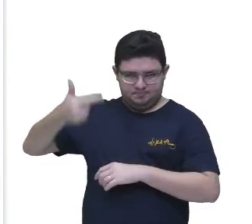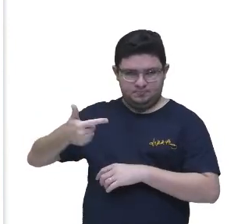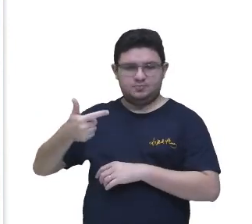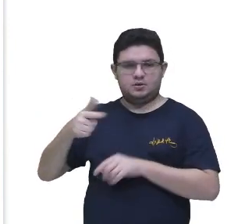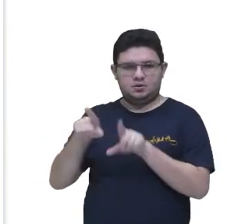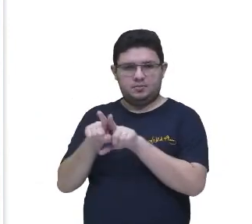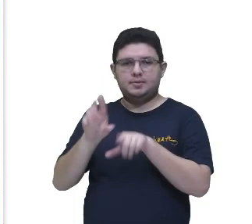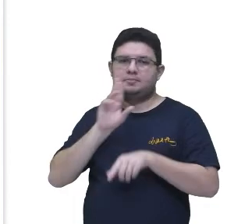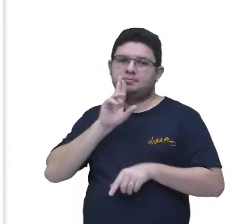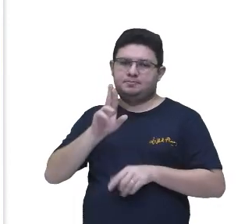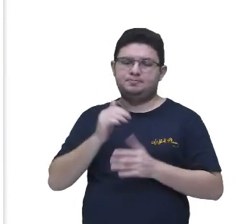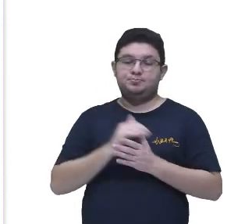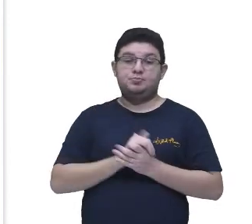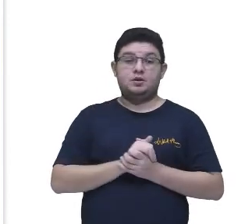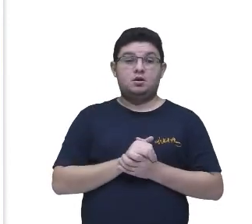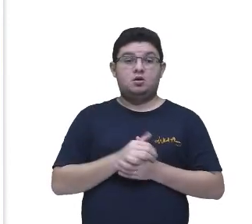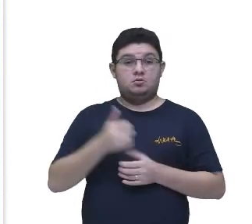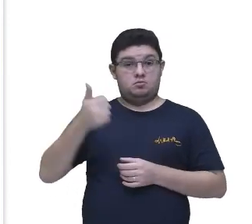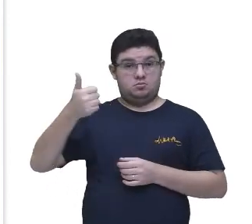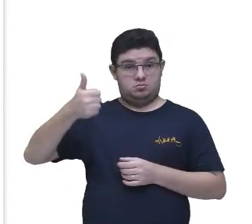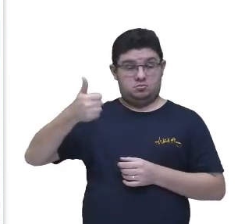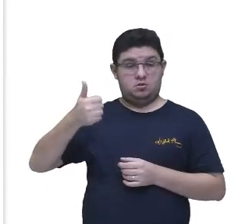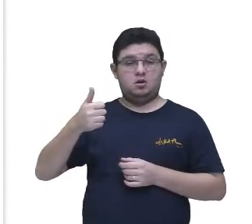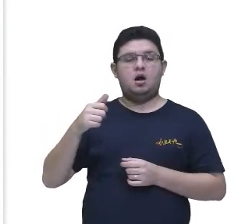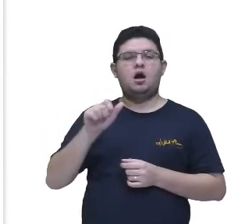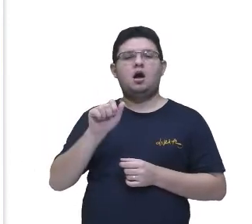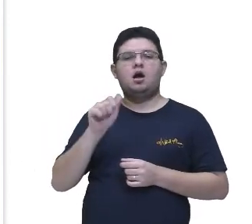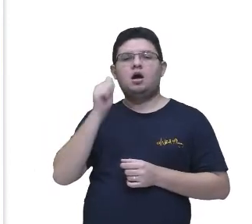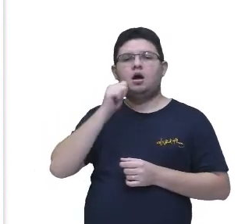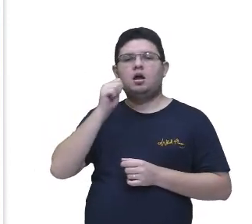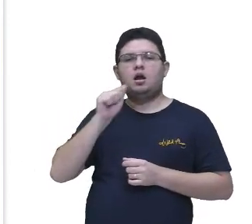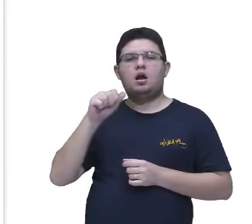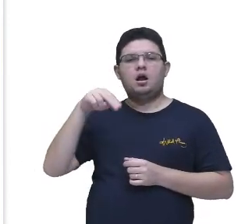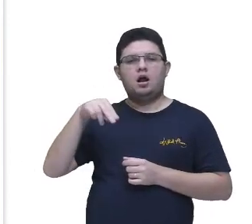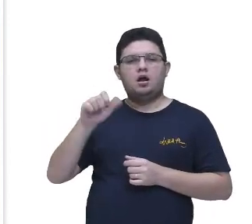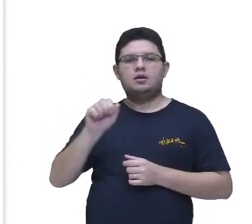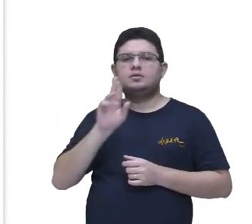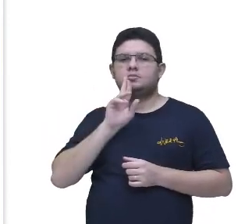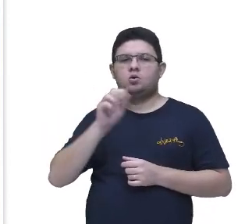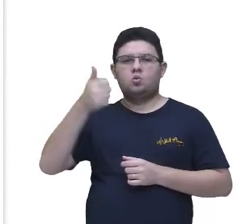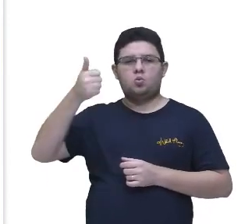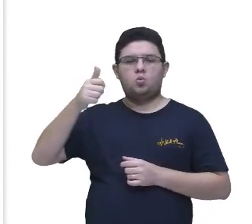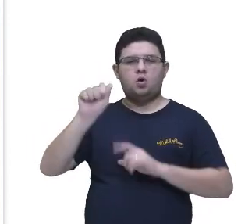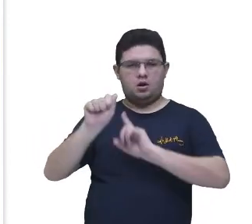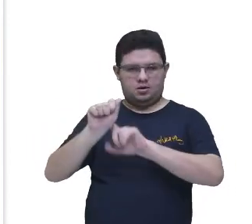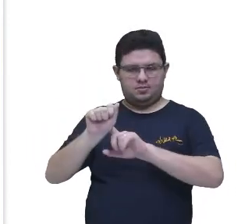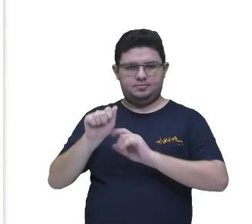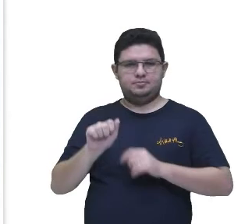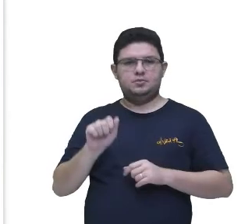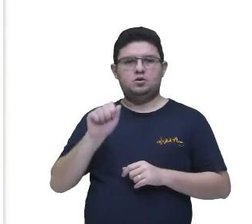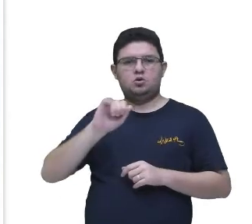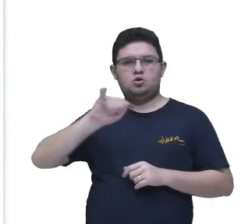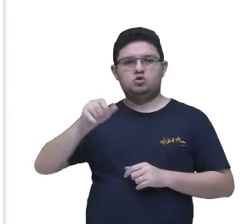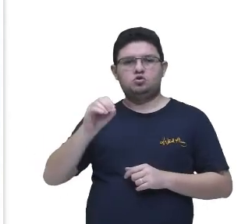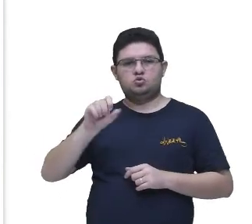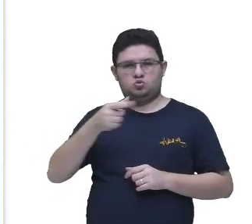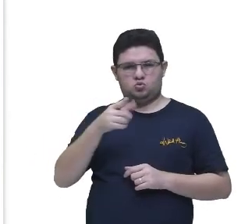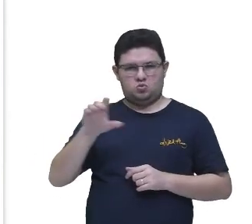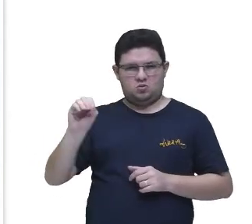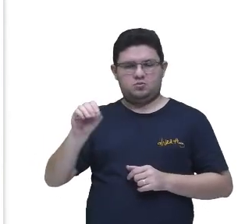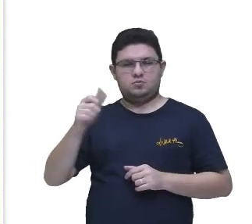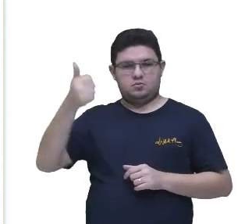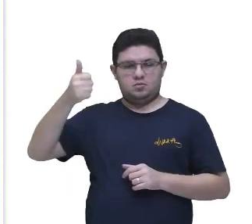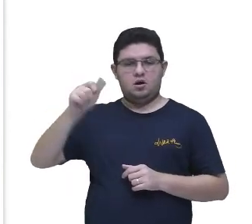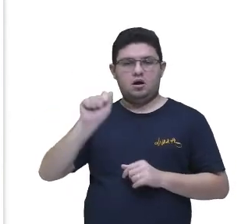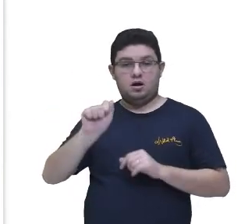lá, iniciando pela Ana Paula, questão 1, letra A. O João Vitor, também questão letra A, e o João Vitor colocou que ele